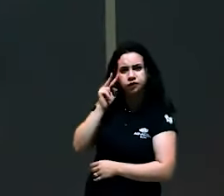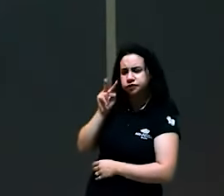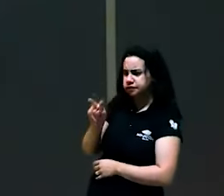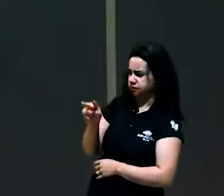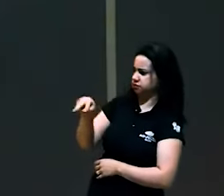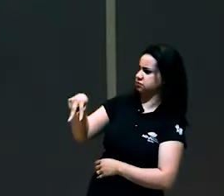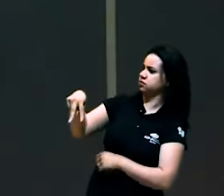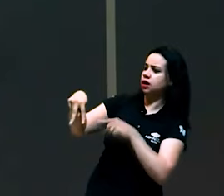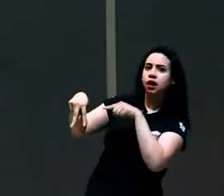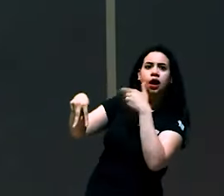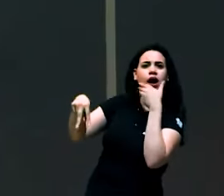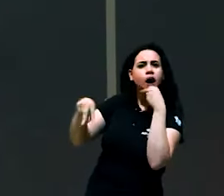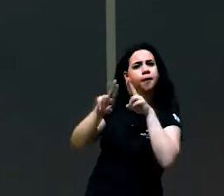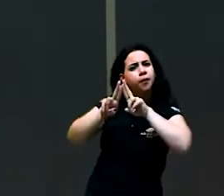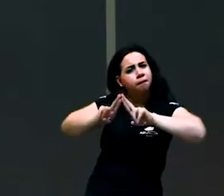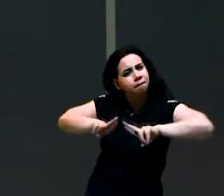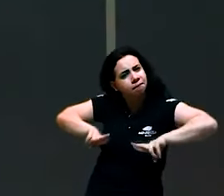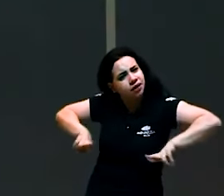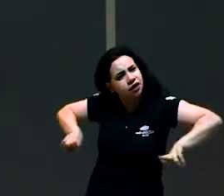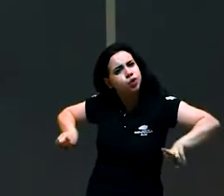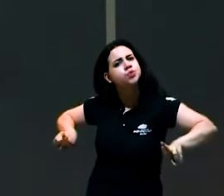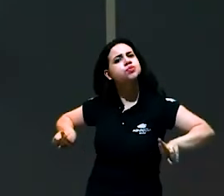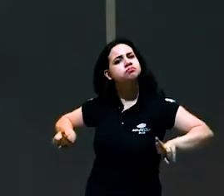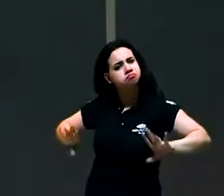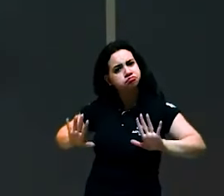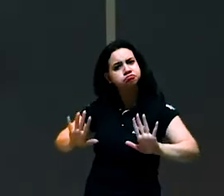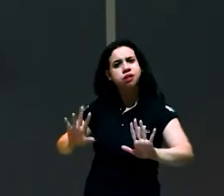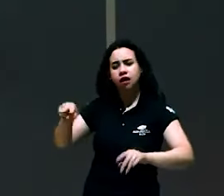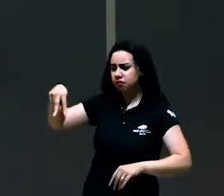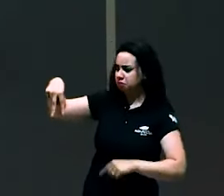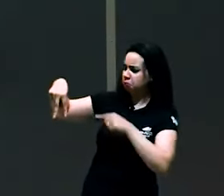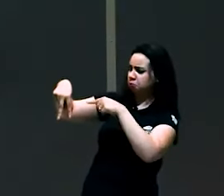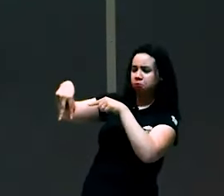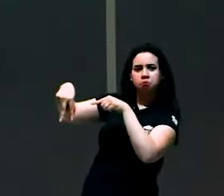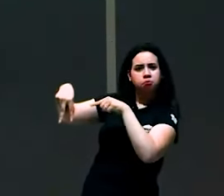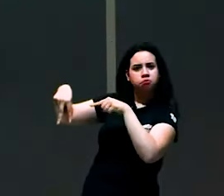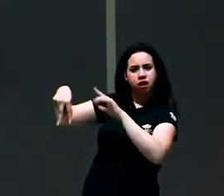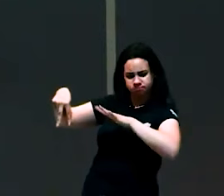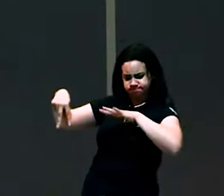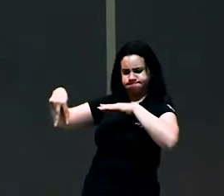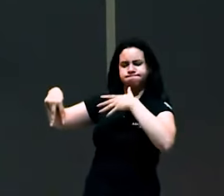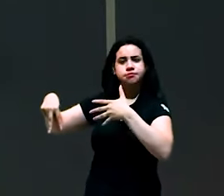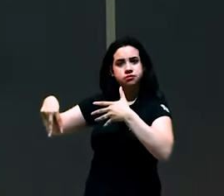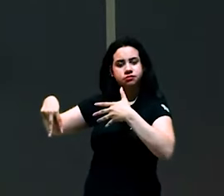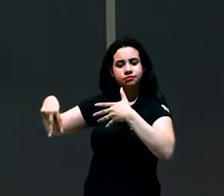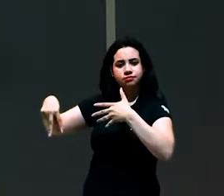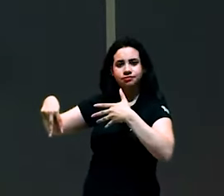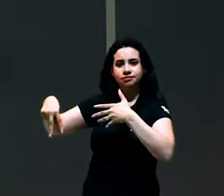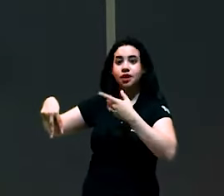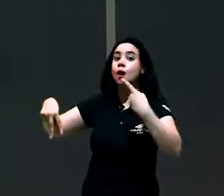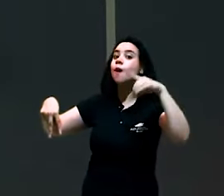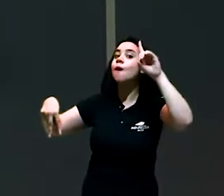humilde, mas de repente ele escutando o ensinamento. Em um dia, o diretor deste seminário,